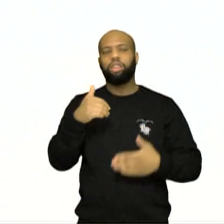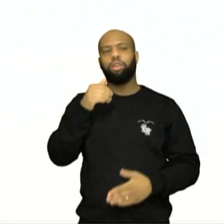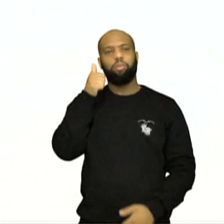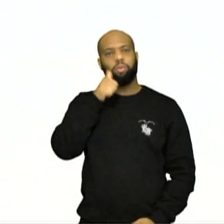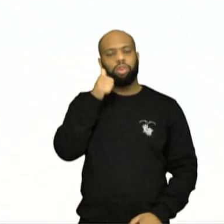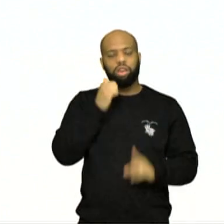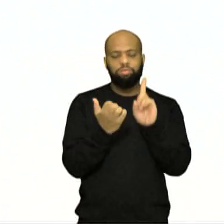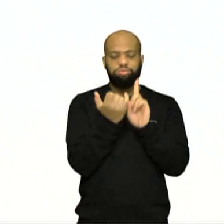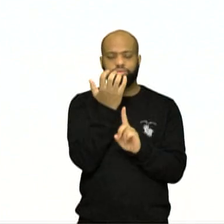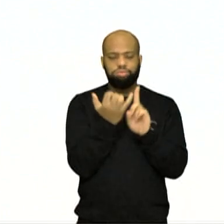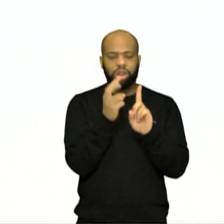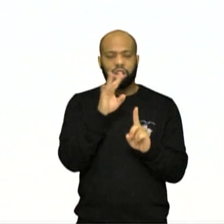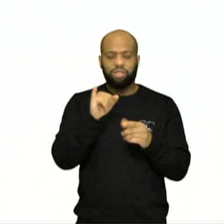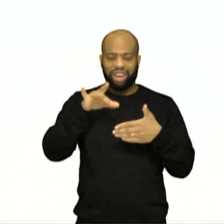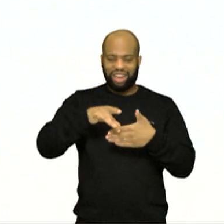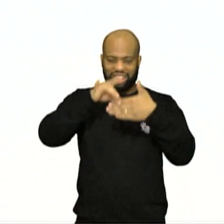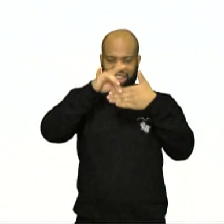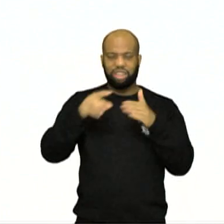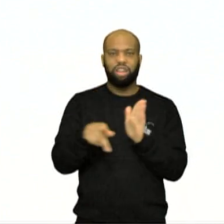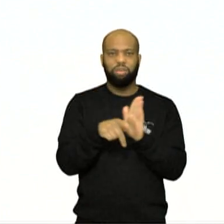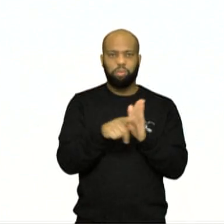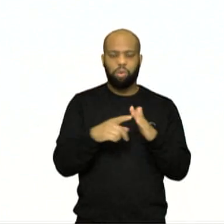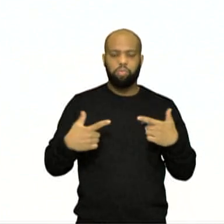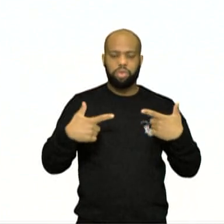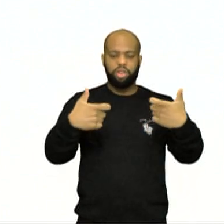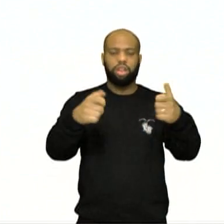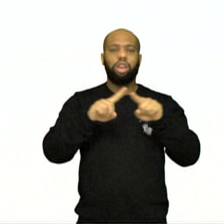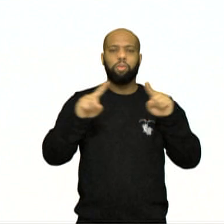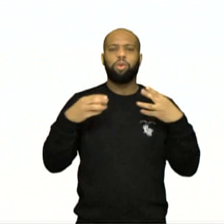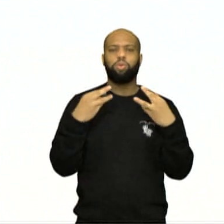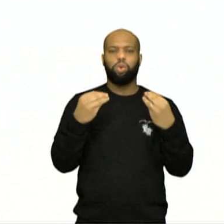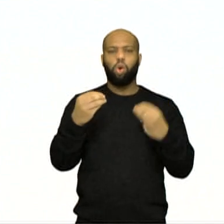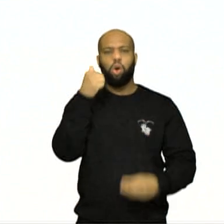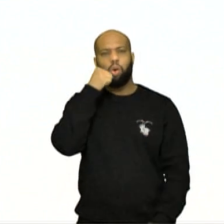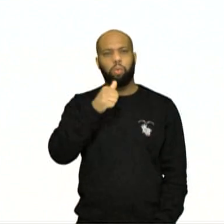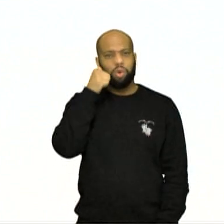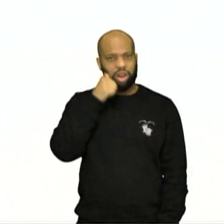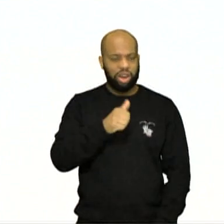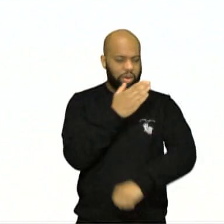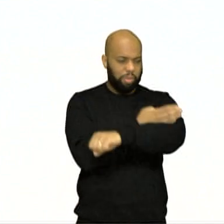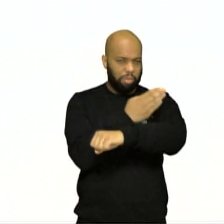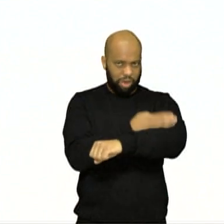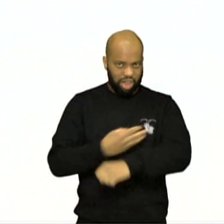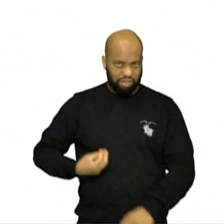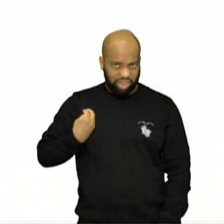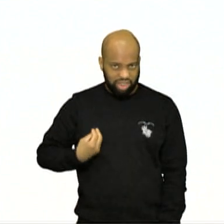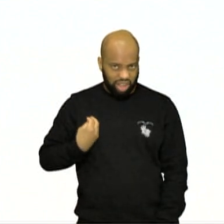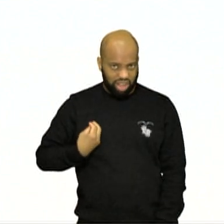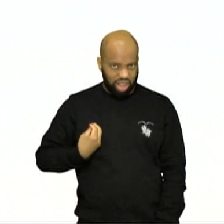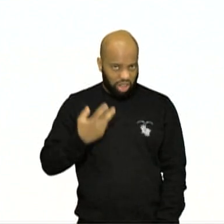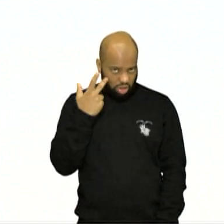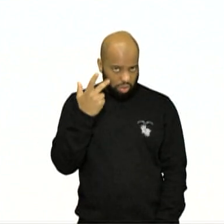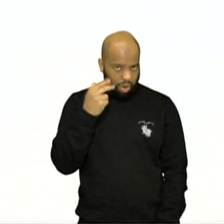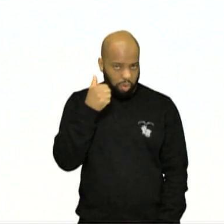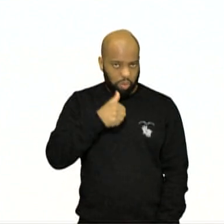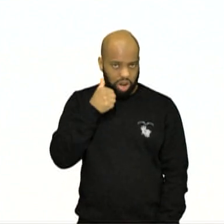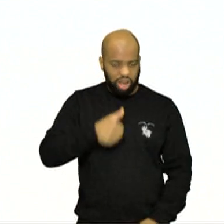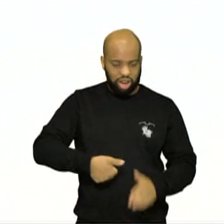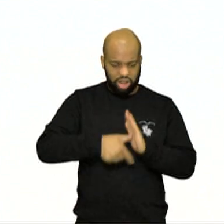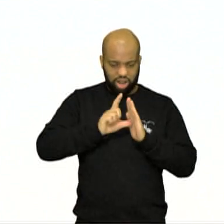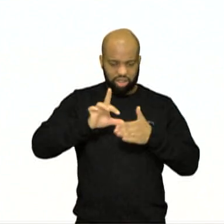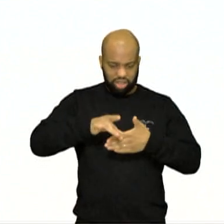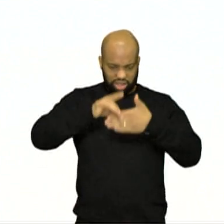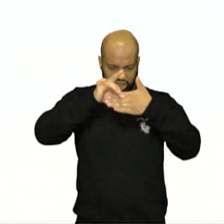vai liderar um exército, pessoal. Mas como que as mulheres medievais viviam? Era comum mulheres liderando o exército? Né? Então